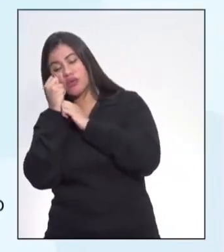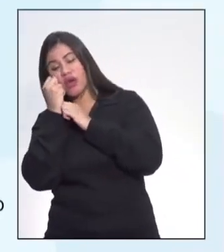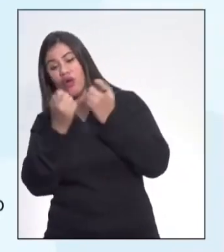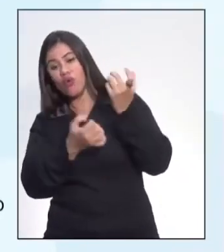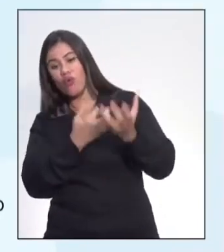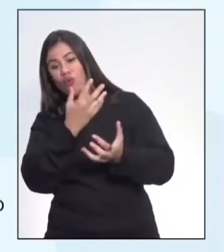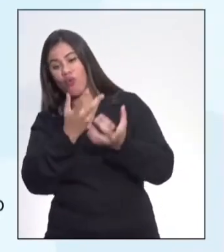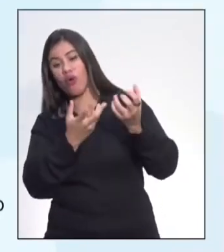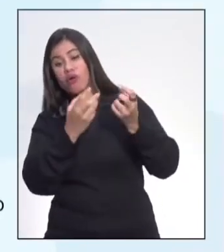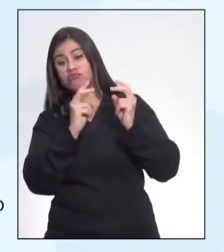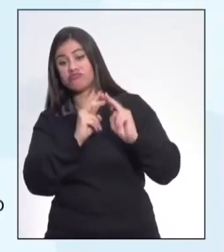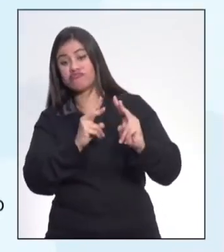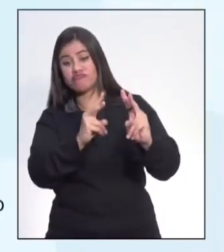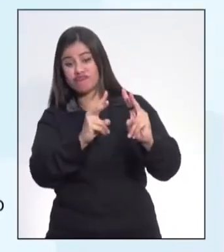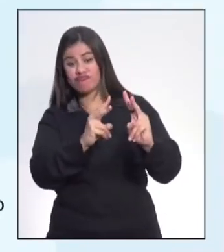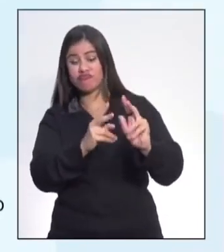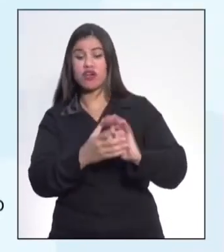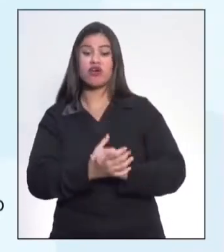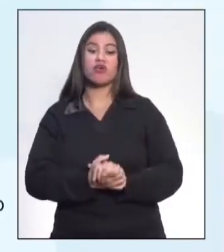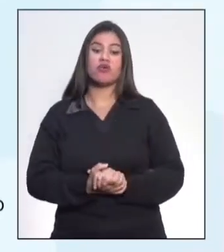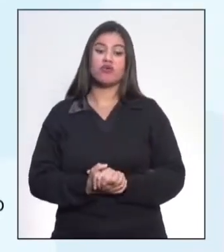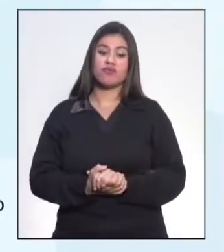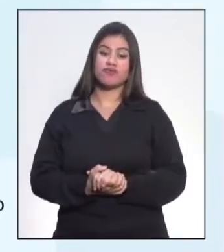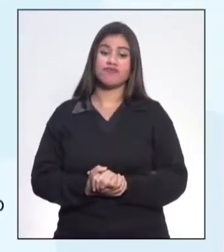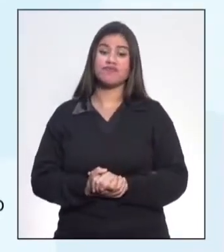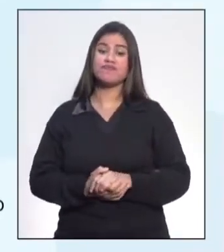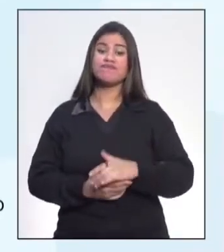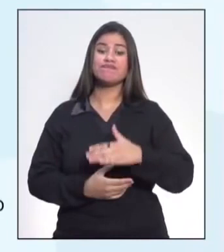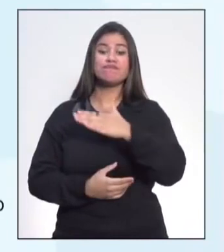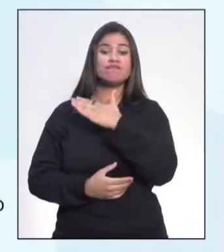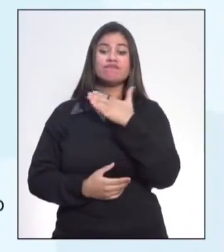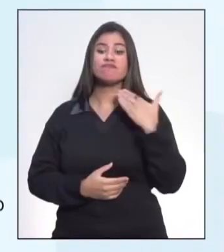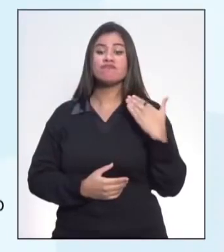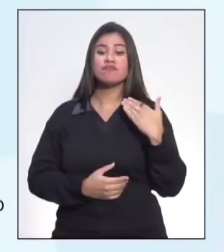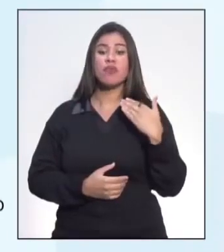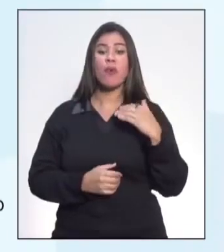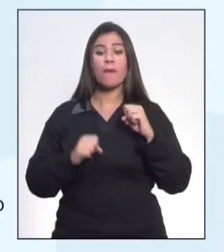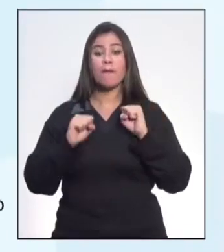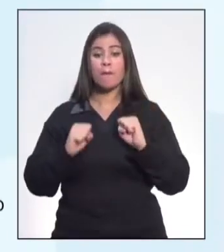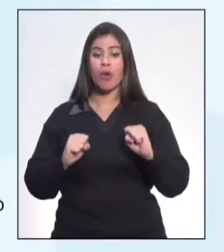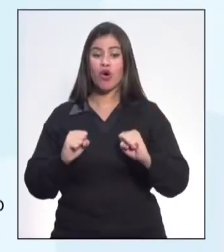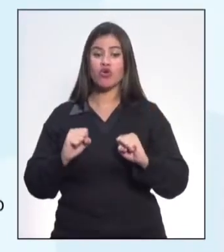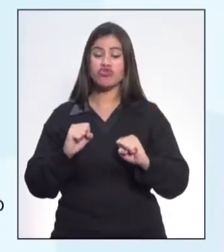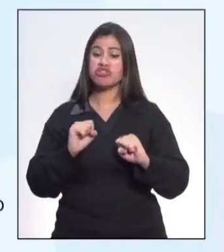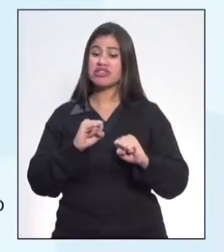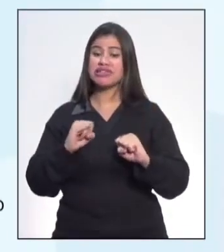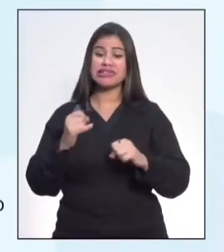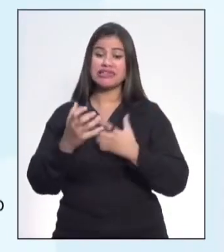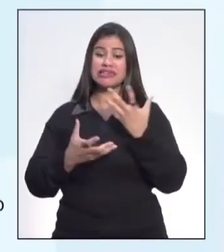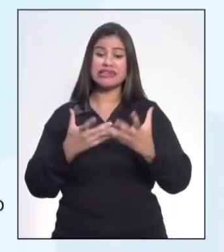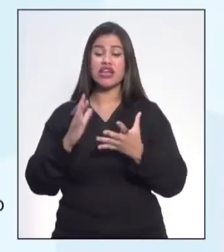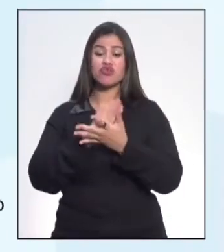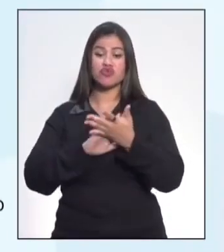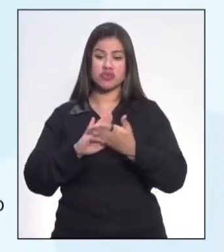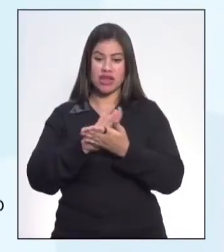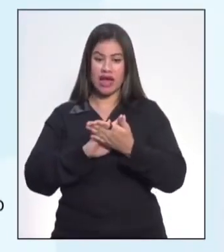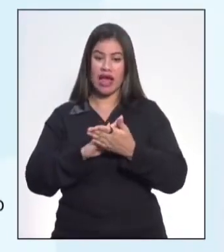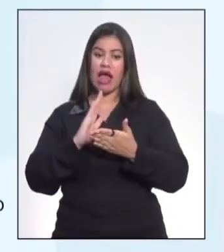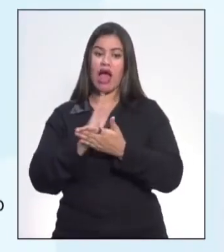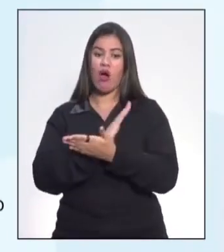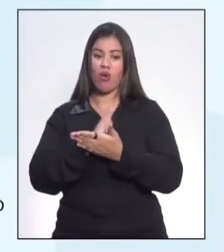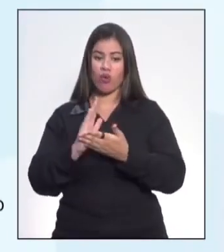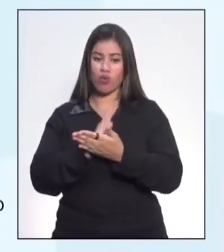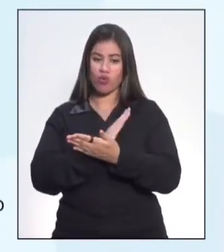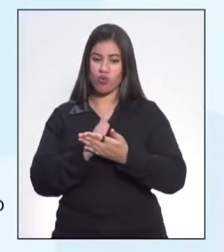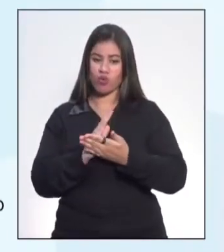fogueira, o que poderia levar a óbito, mesmo sem ocorrência de incêndio. Alguns responderam a letra